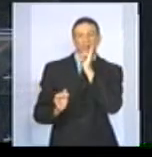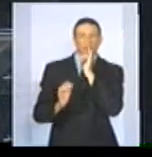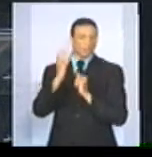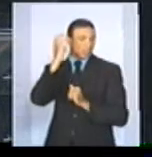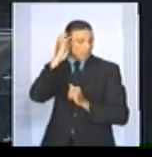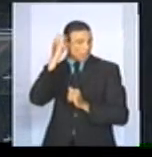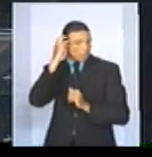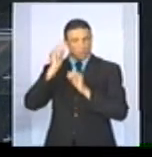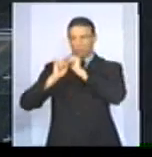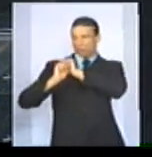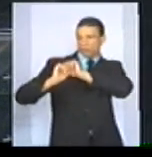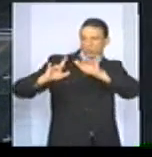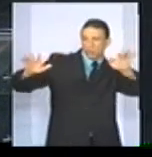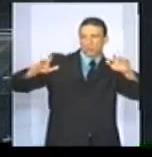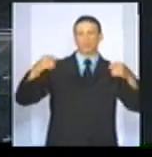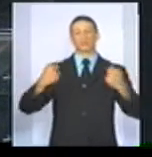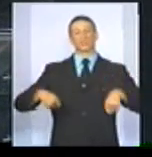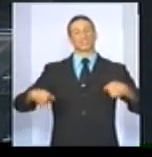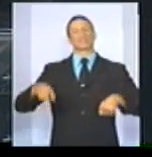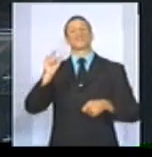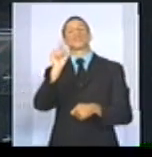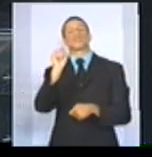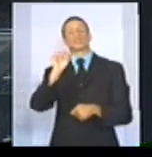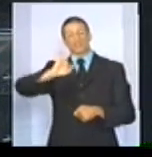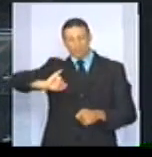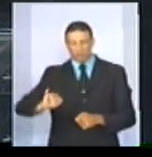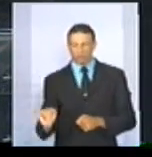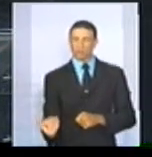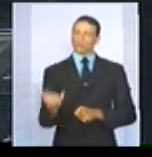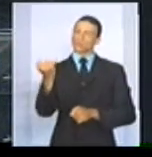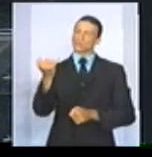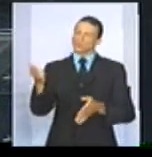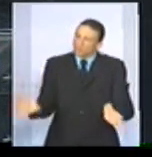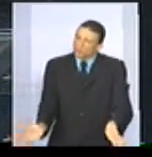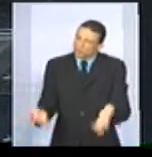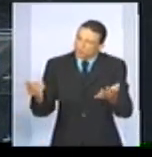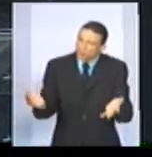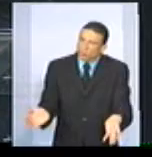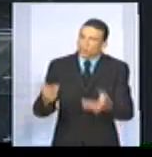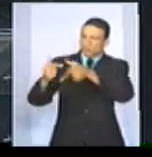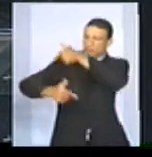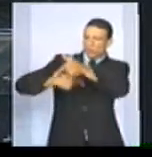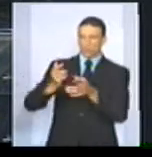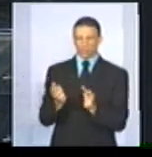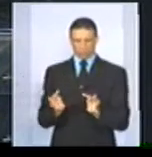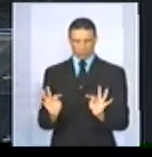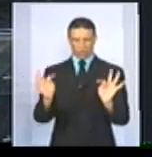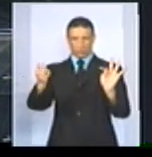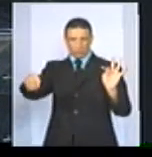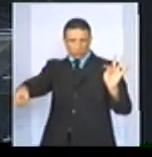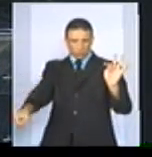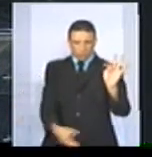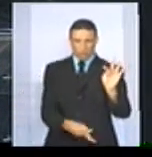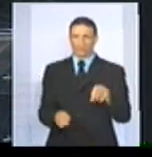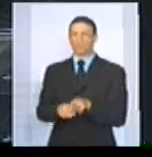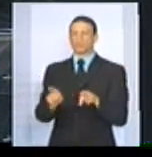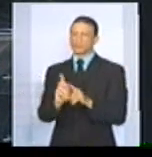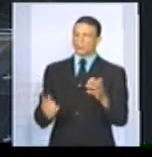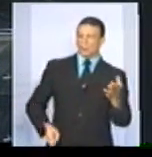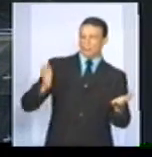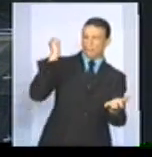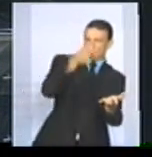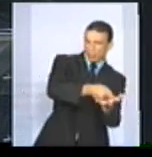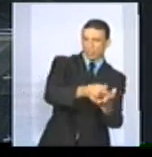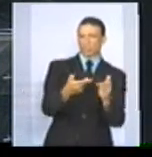radiodifusão precisa é da oportunidade de explorar os novos serviços, as novas tecnologias, inclusive os serviços pagos, de tal maneira